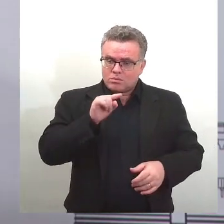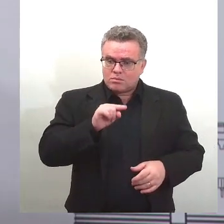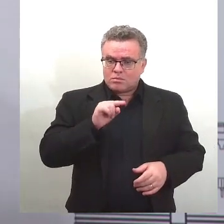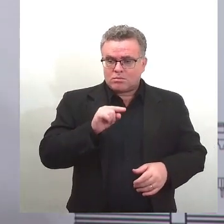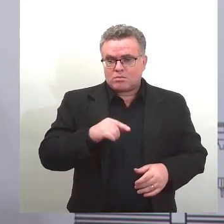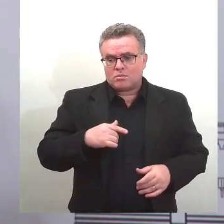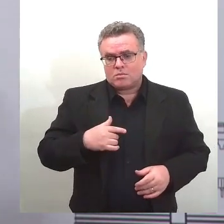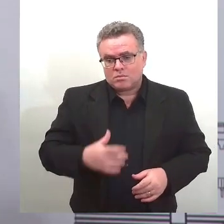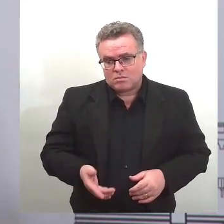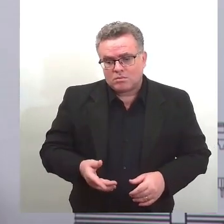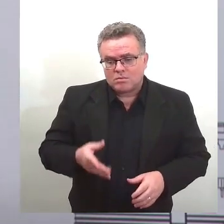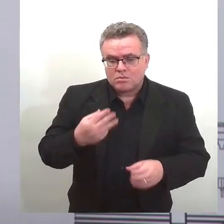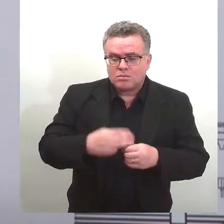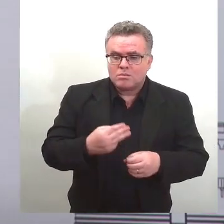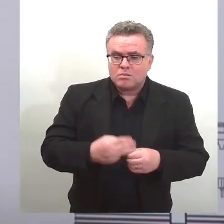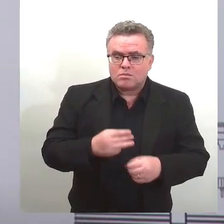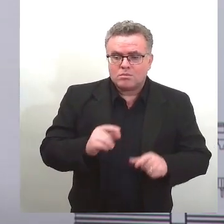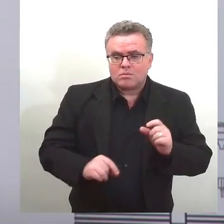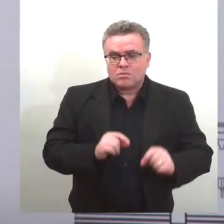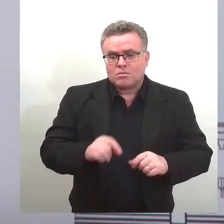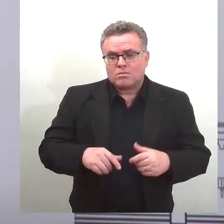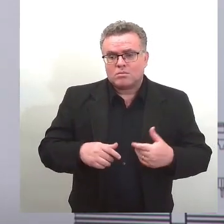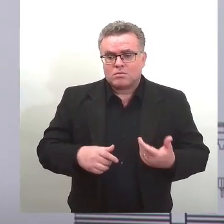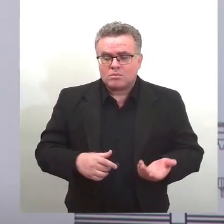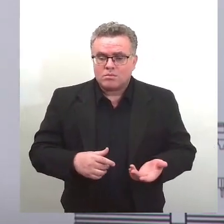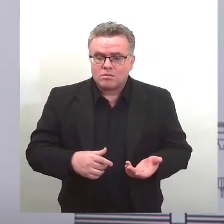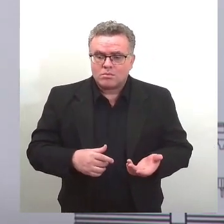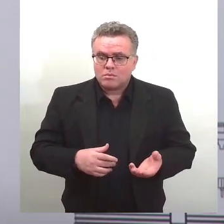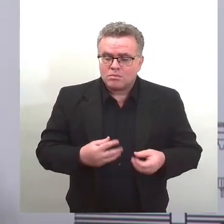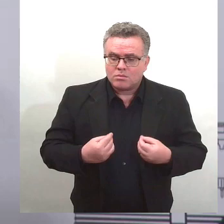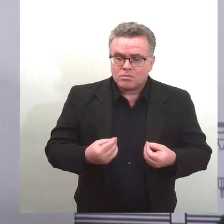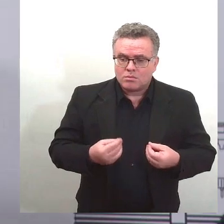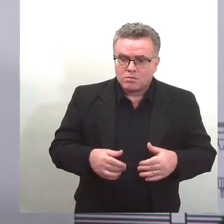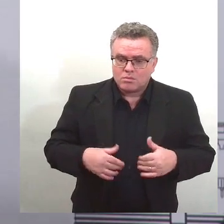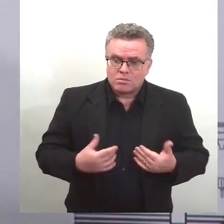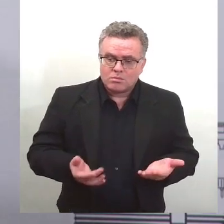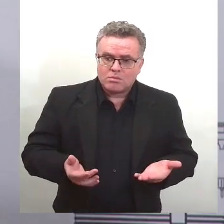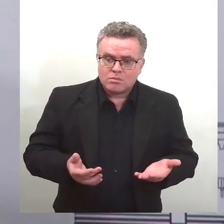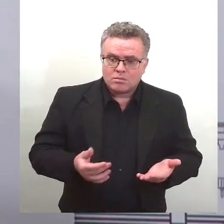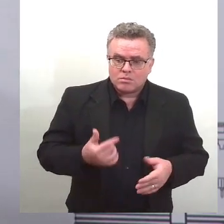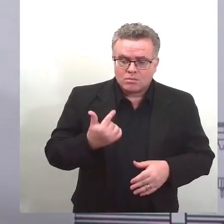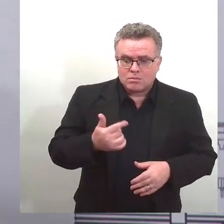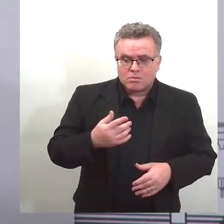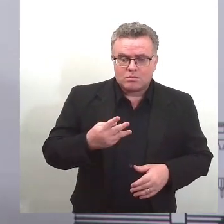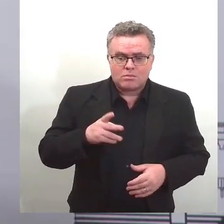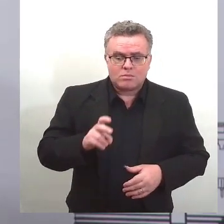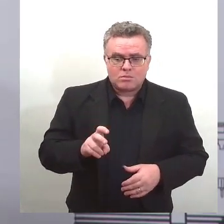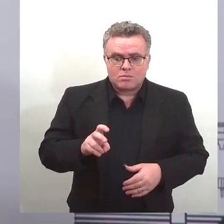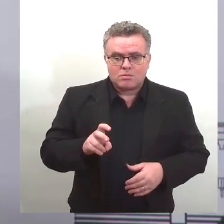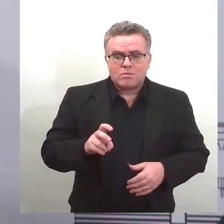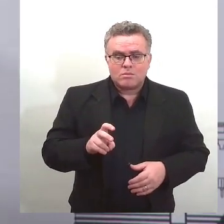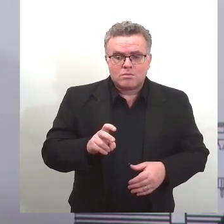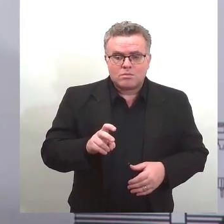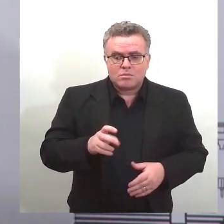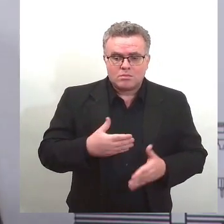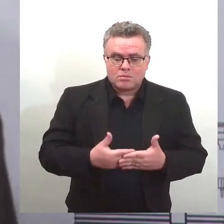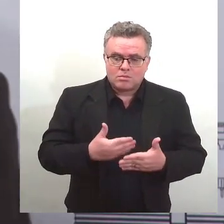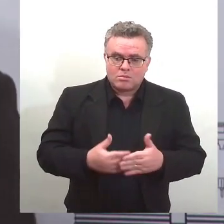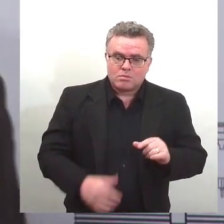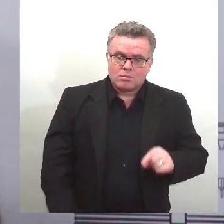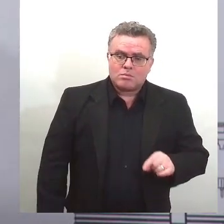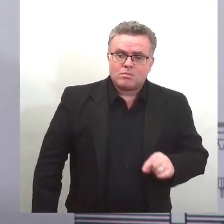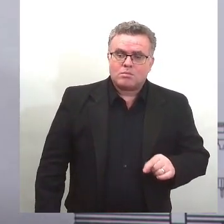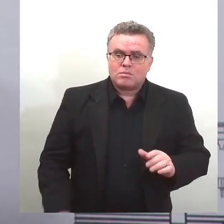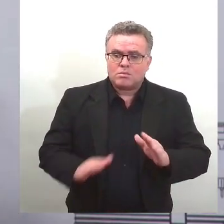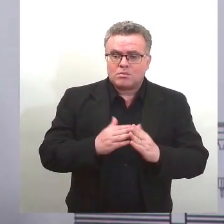Senhora do Socorro, povoados esses que margeiam ali a BR-235, mas que estudam aqui nas escolas estaduais em